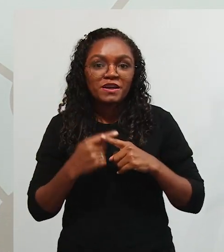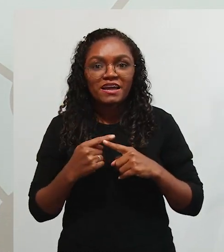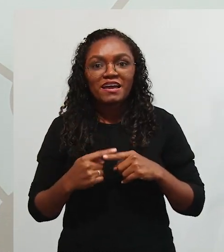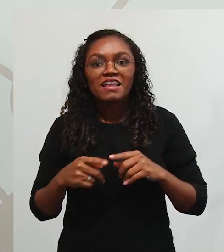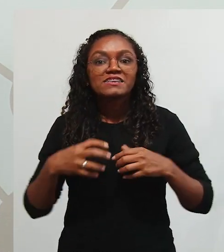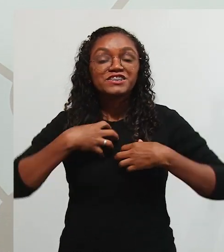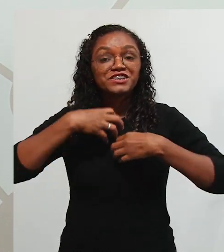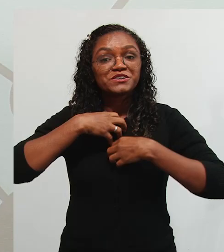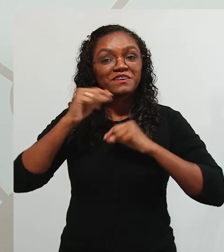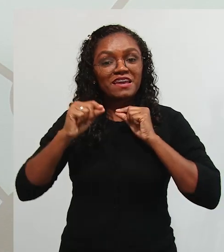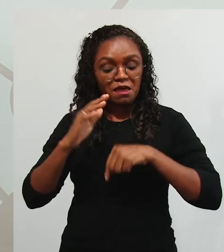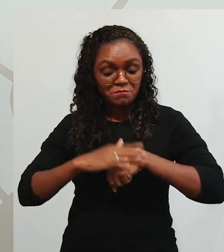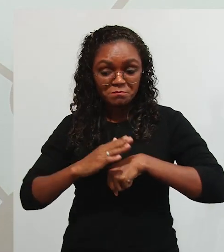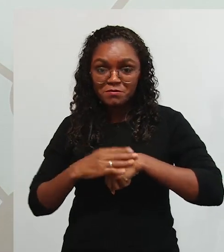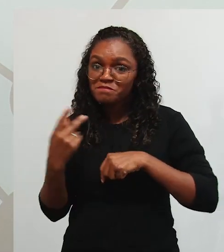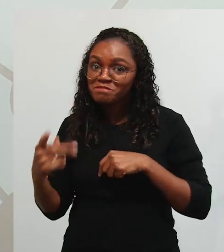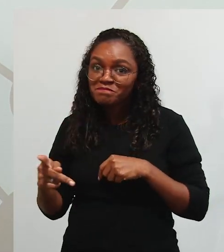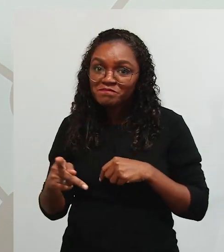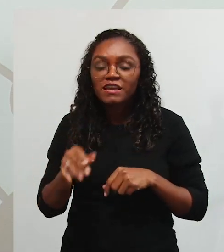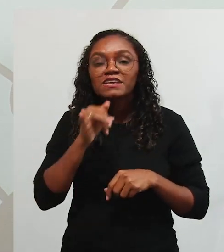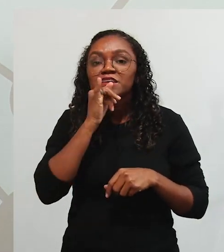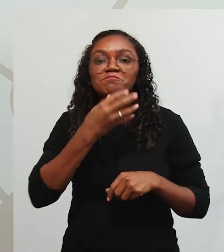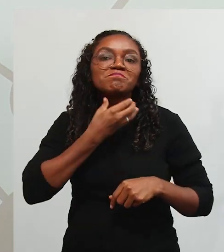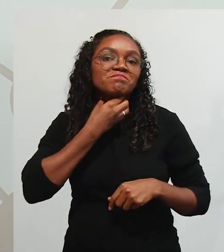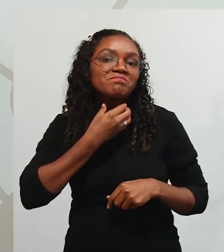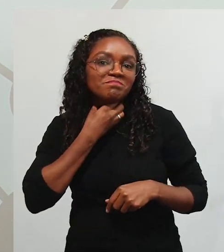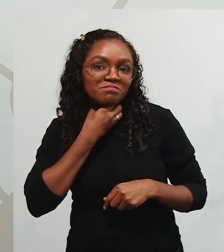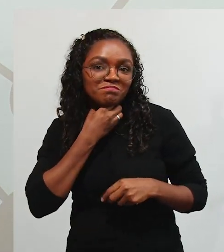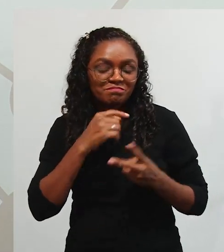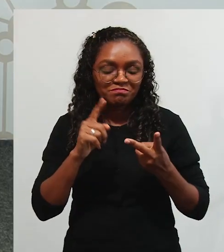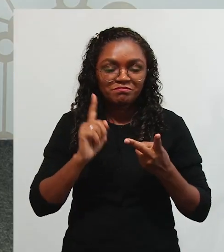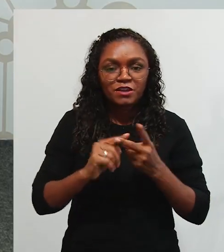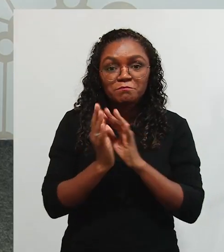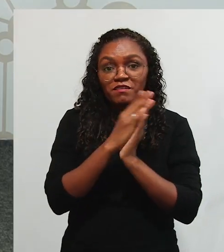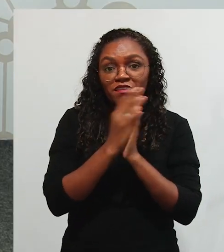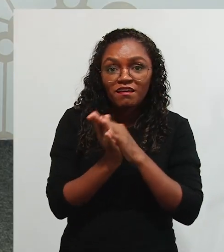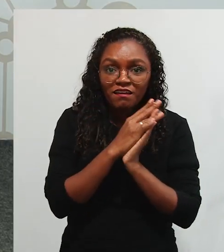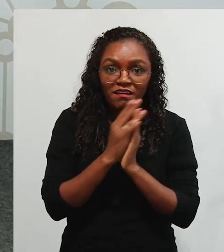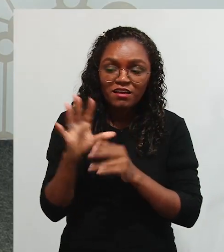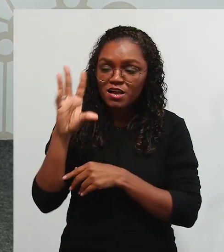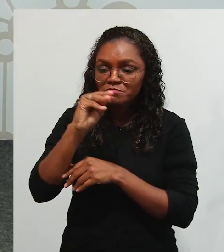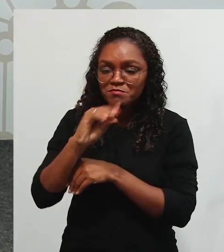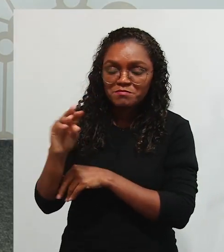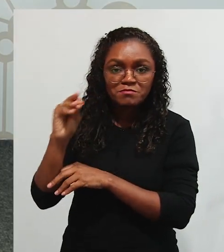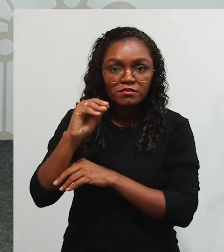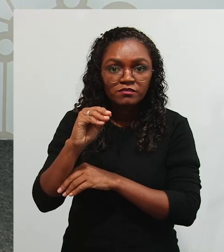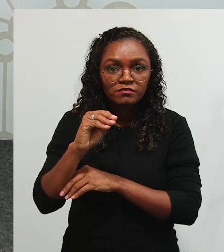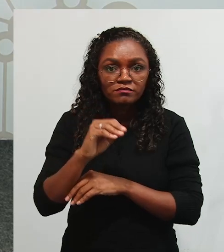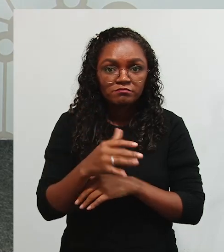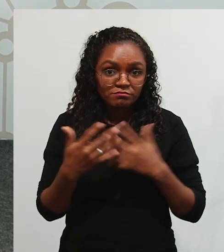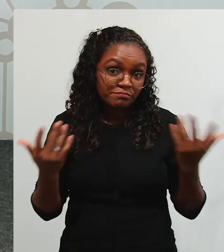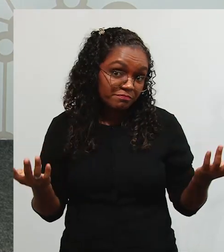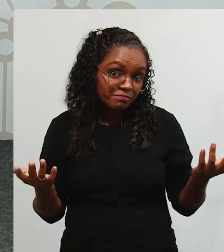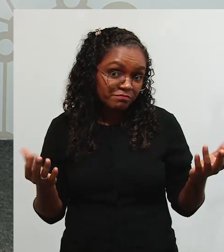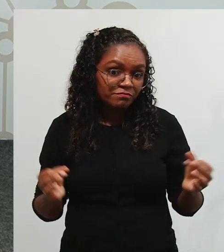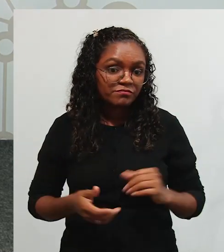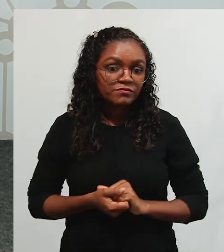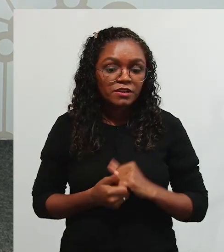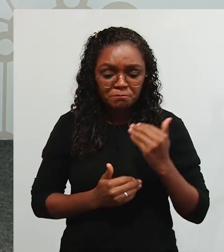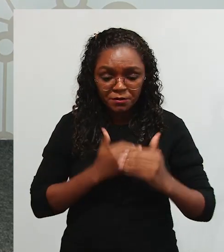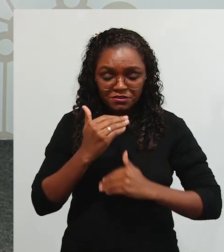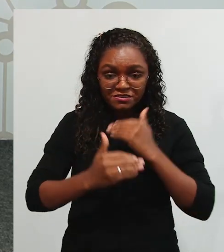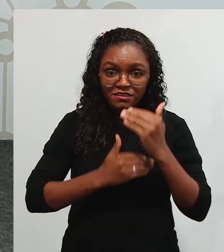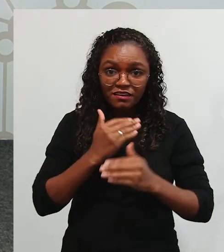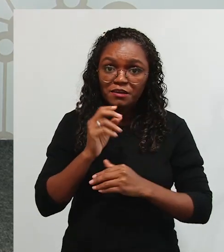também construiu. Usa garrafa PET, faz um bonequinho, faz um fantoche. Não chegar já com tudo pronto também. Esse processo